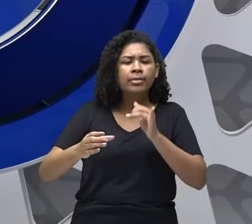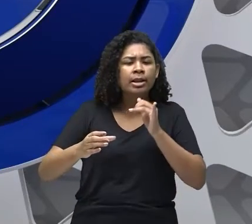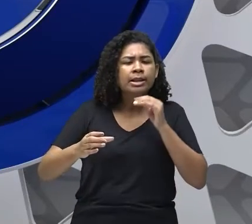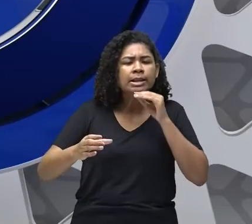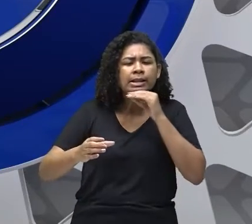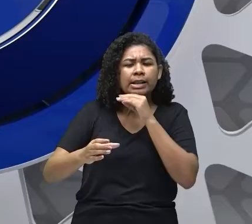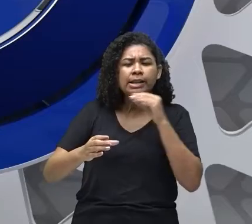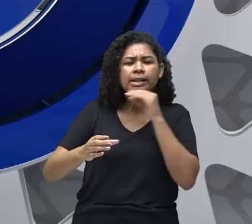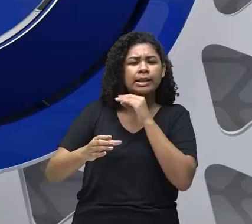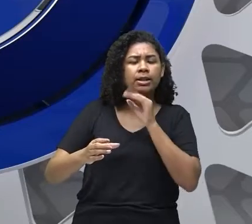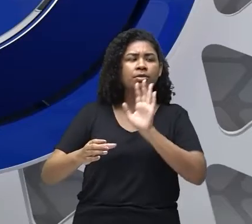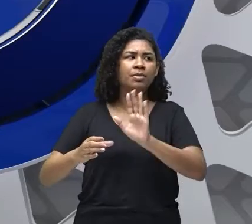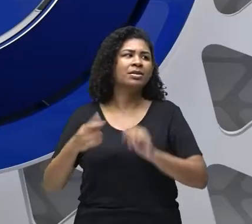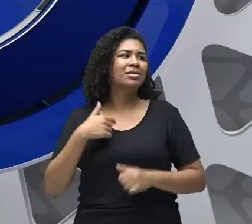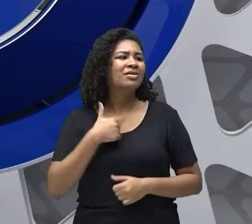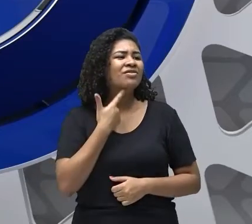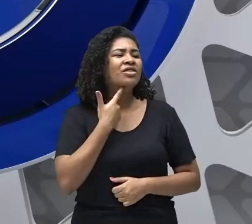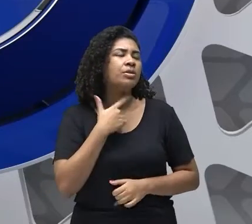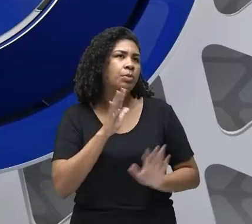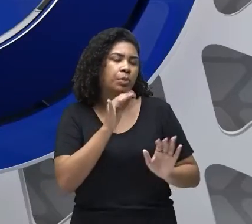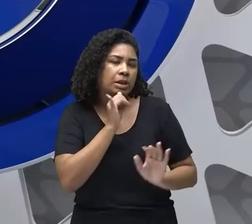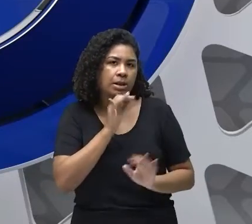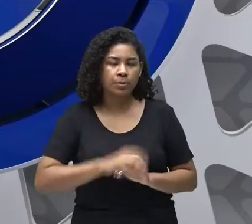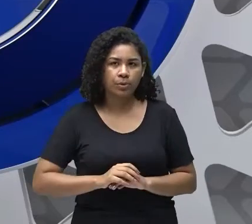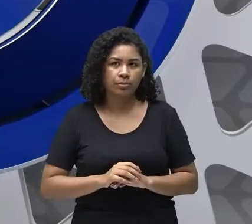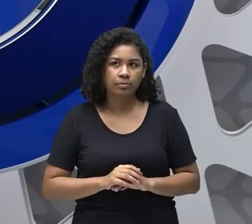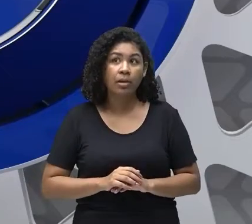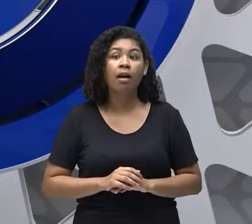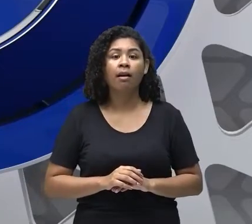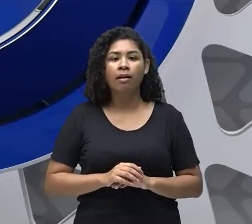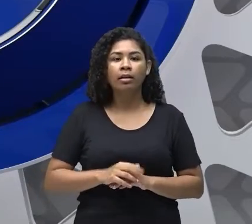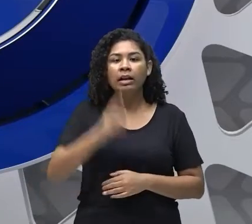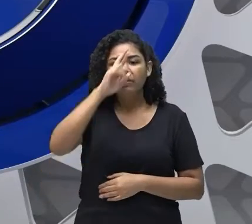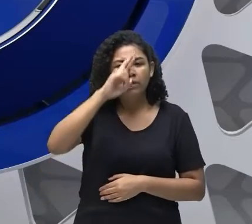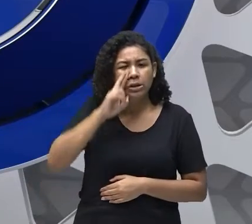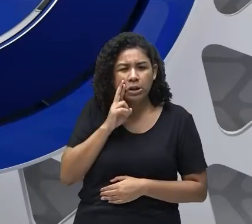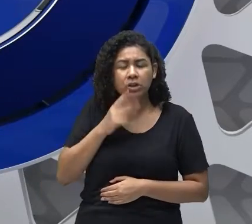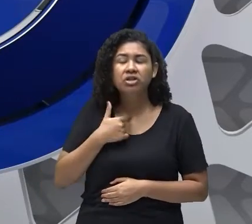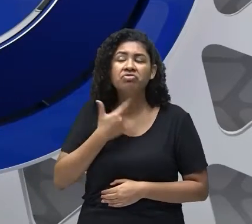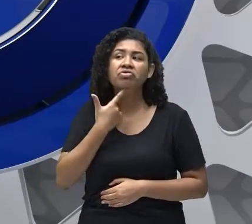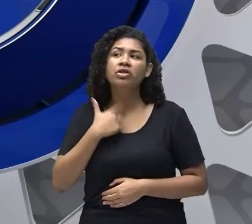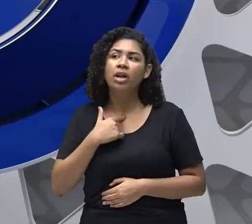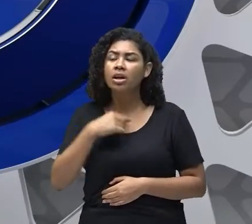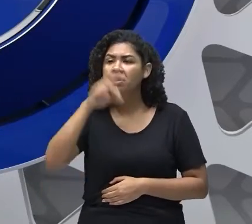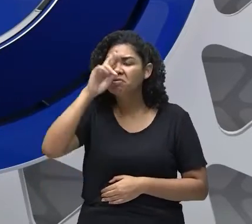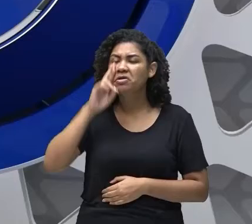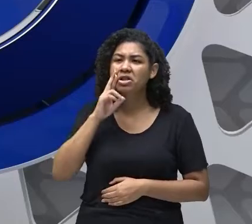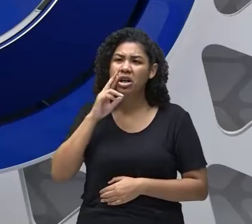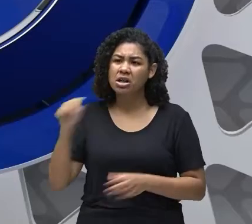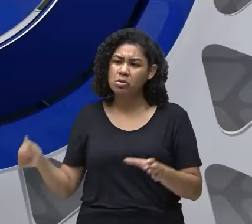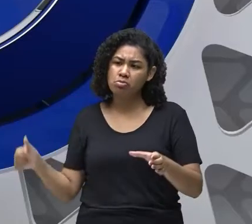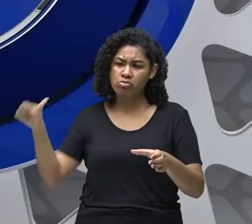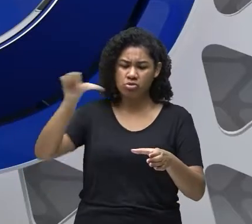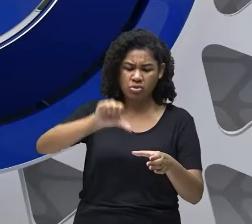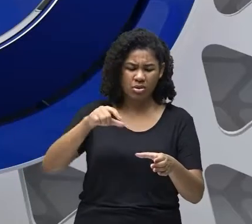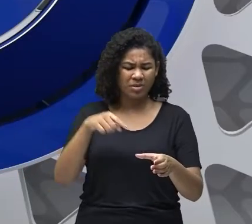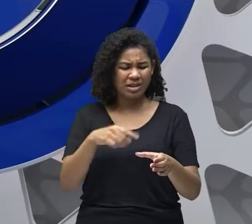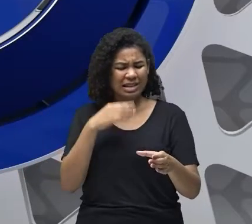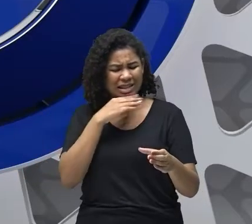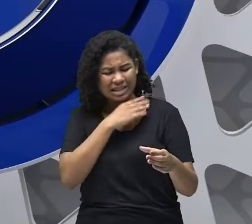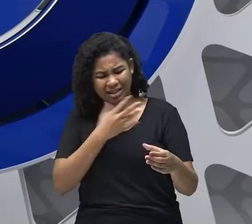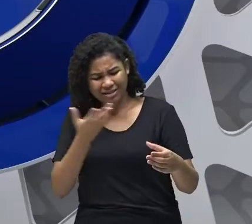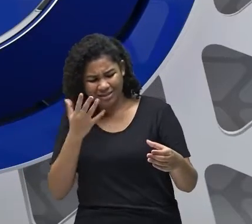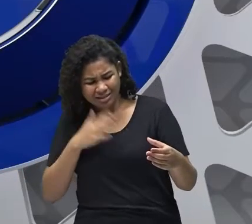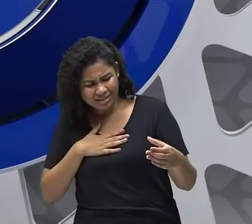tomar um refrigerante, só que ele está quente. O que é que eu faço? Vou colocar gelo, né? Então eu tenho uma temperatura mais quente, né? Uma